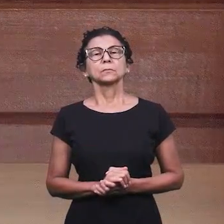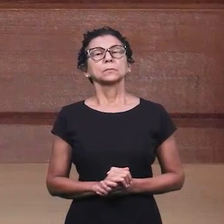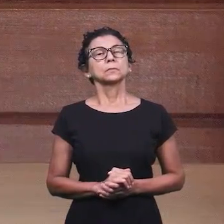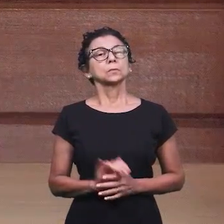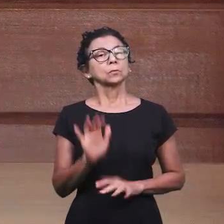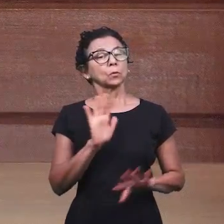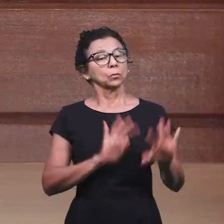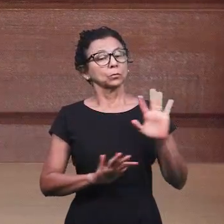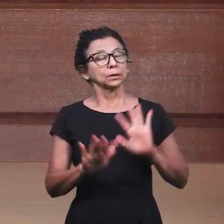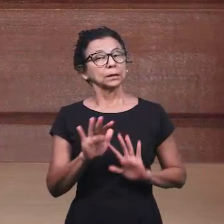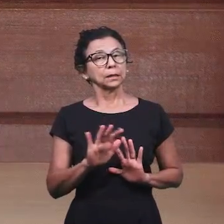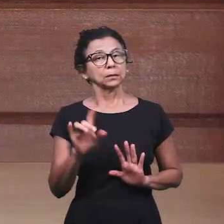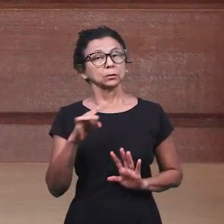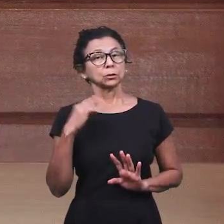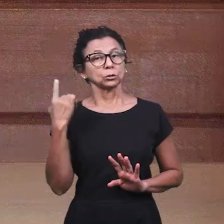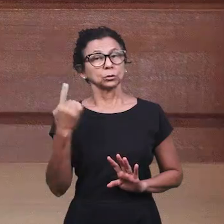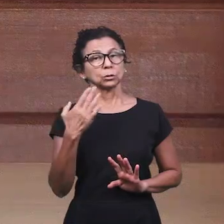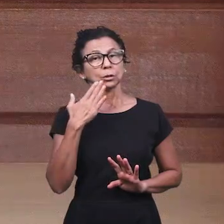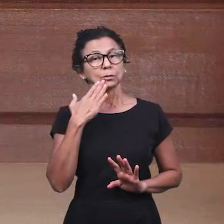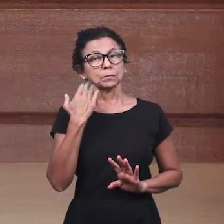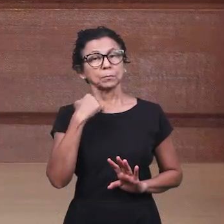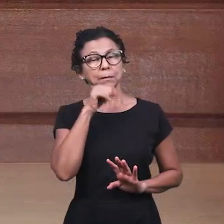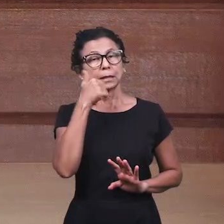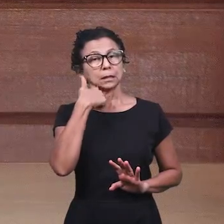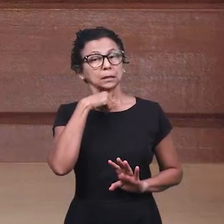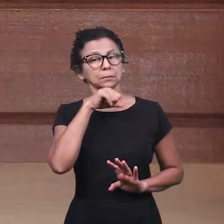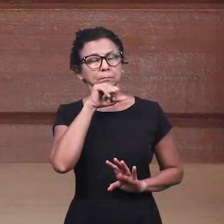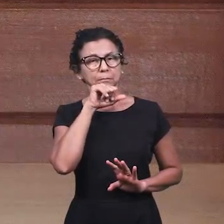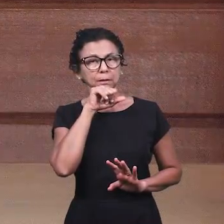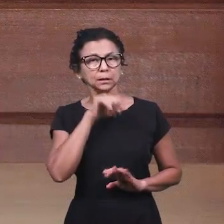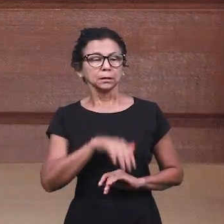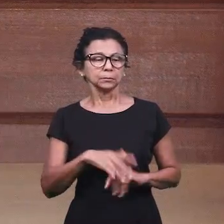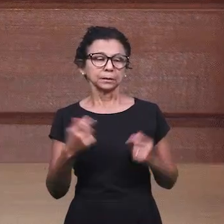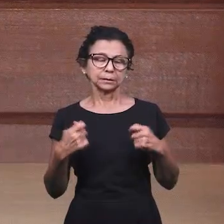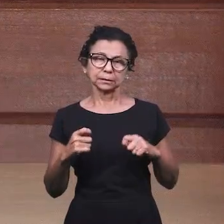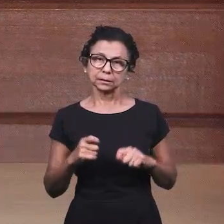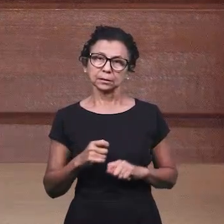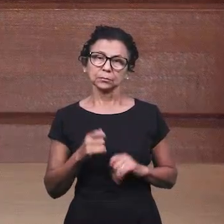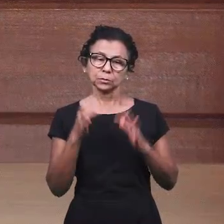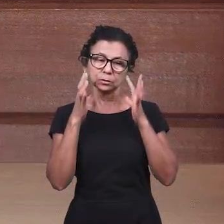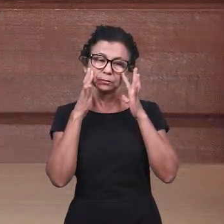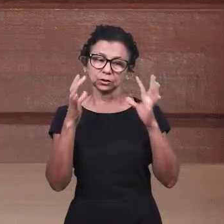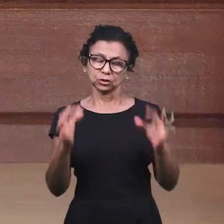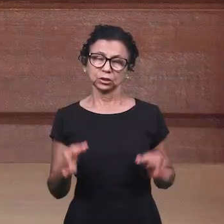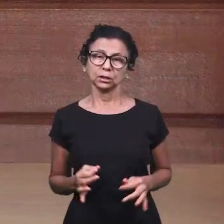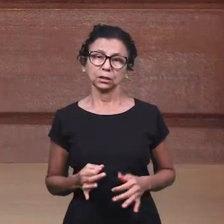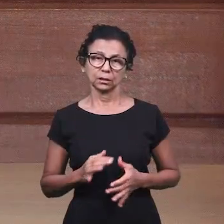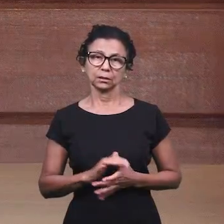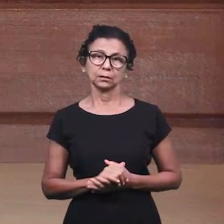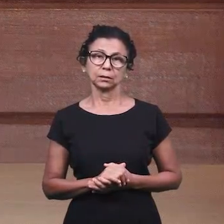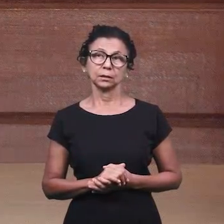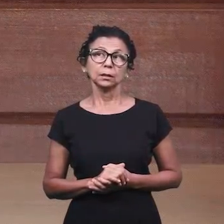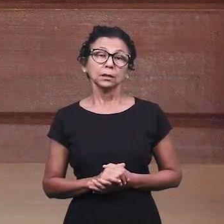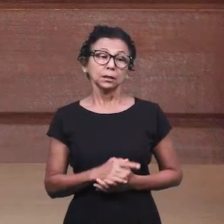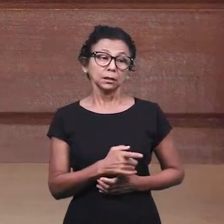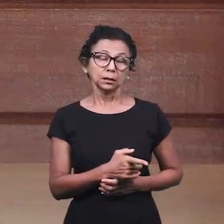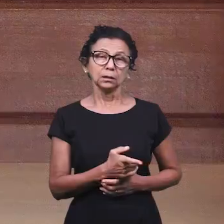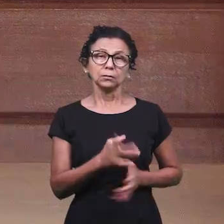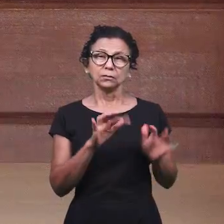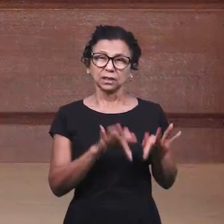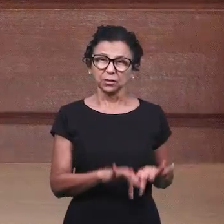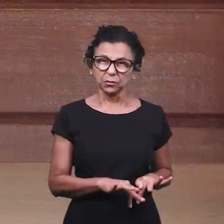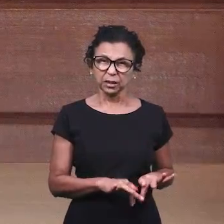é aquilo que foi ensinado. E ele fecha aqui, olha, tendo aparência de piedade. Todos têm aparência de piedade, mas negando